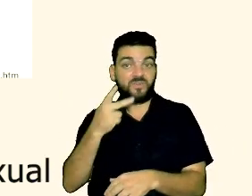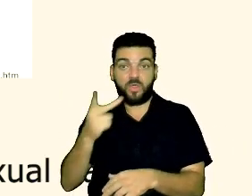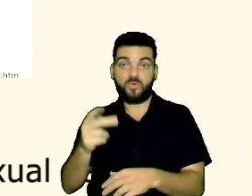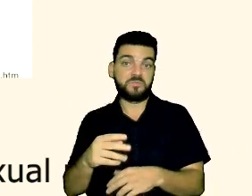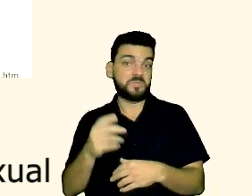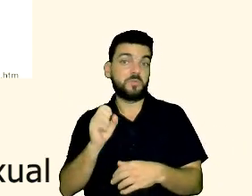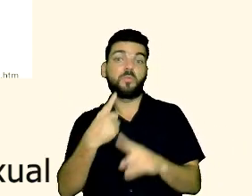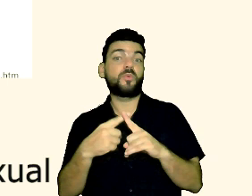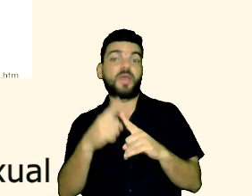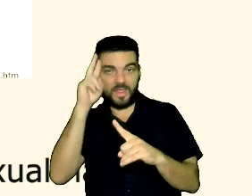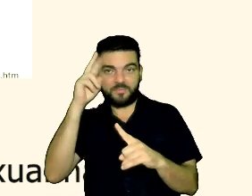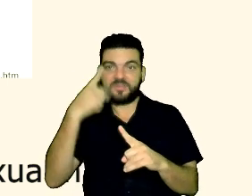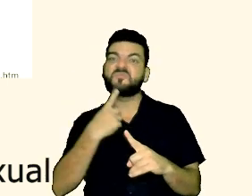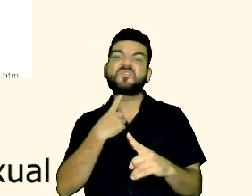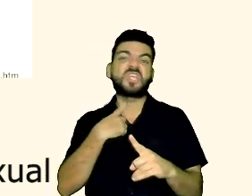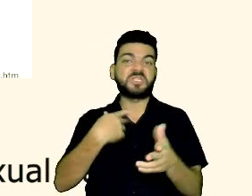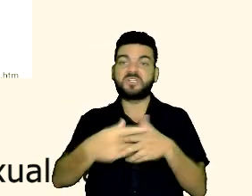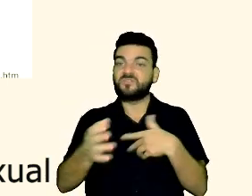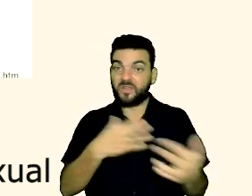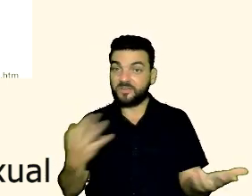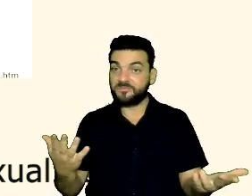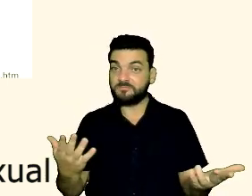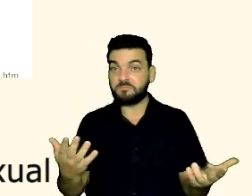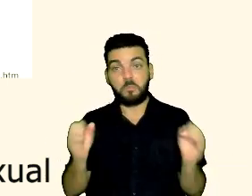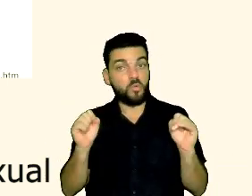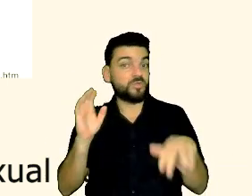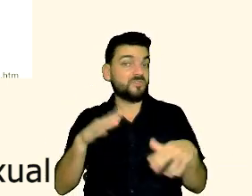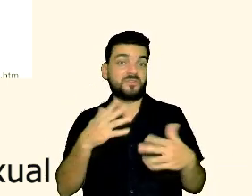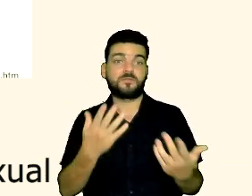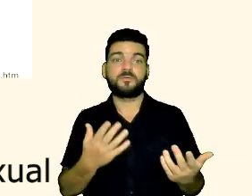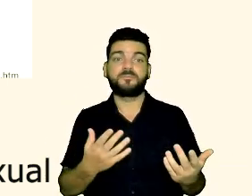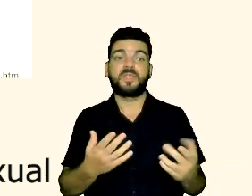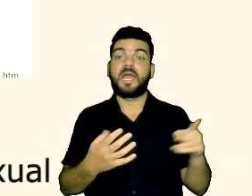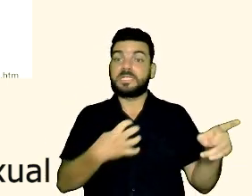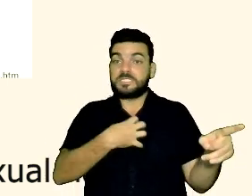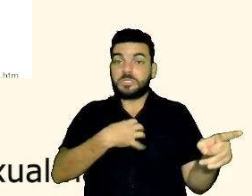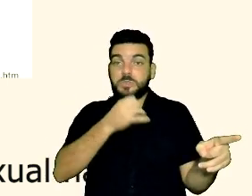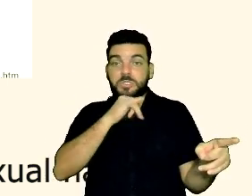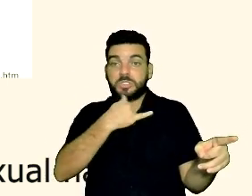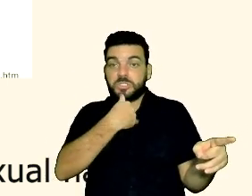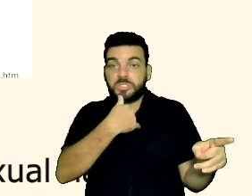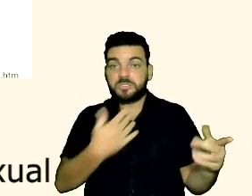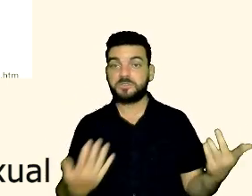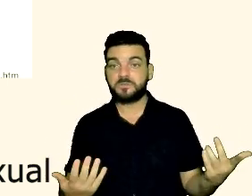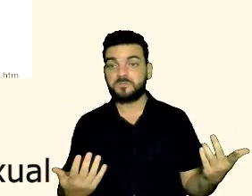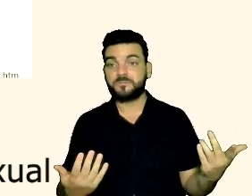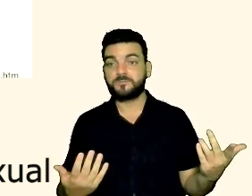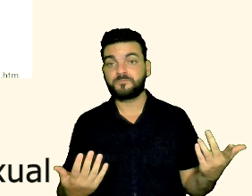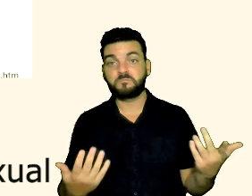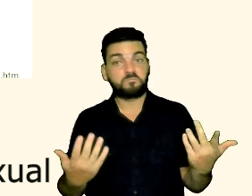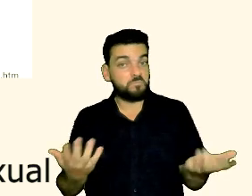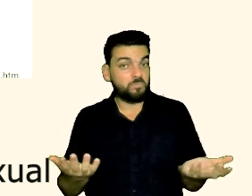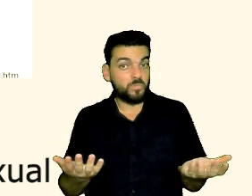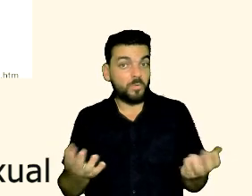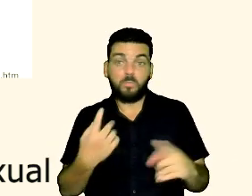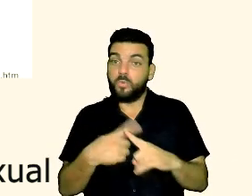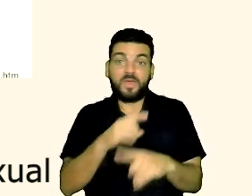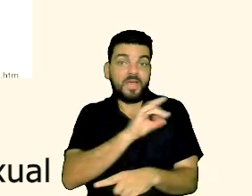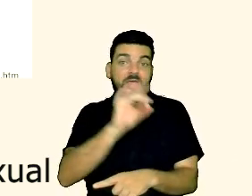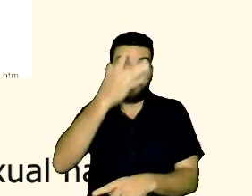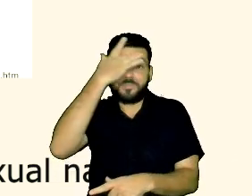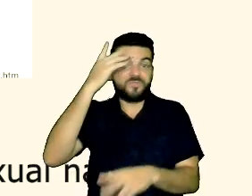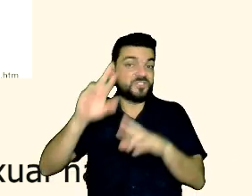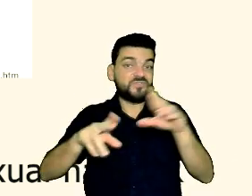ter gerado dano ou não numa pessoa, porque existem as individualidades, mas o fato de agir daquela forma pode